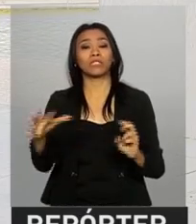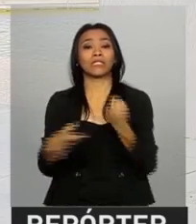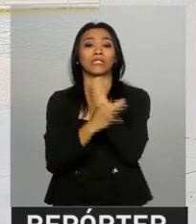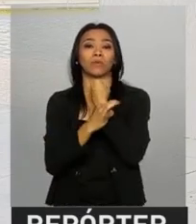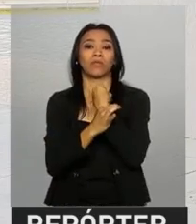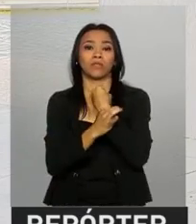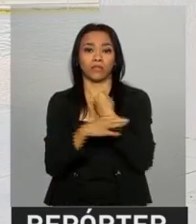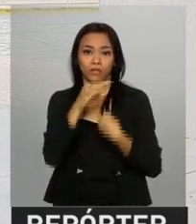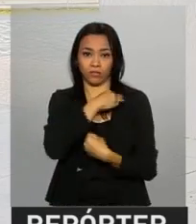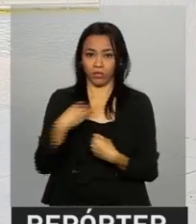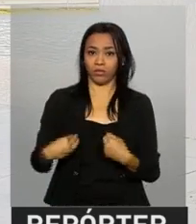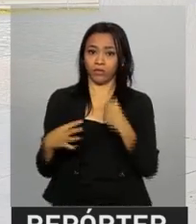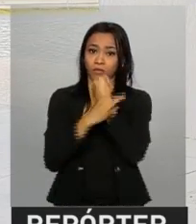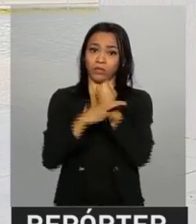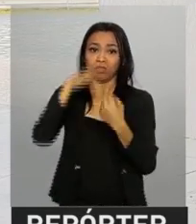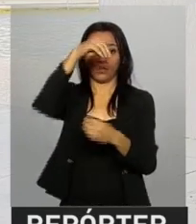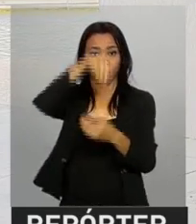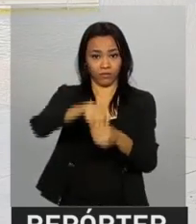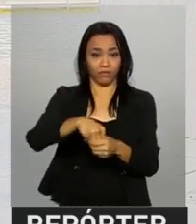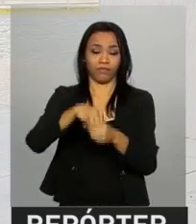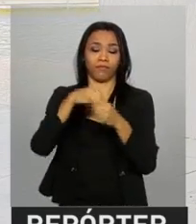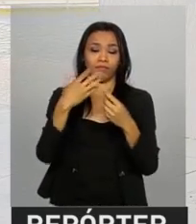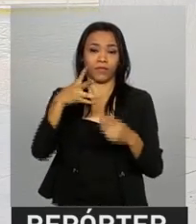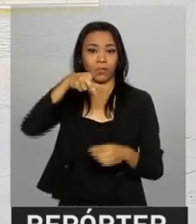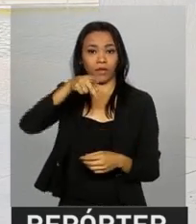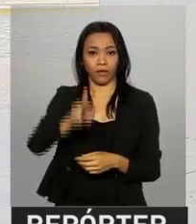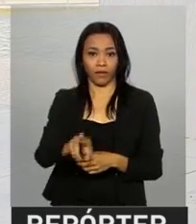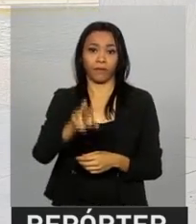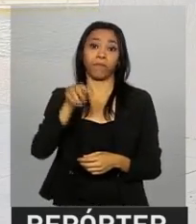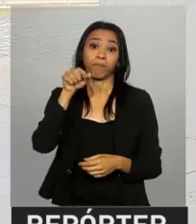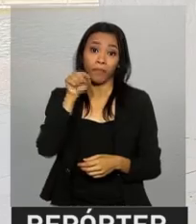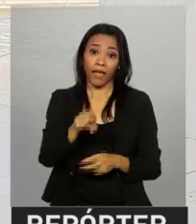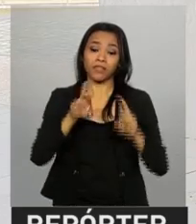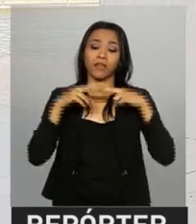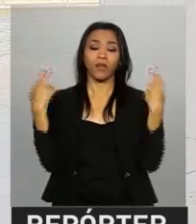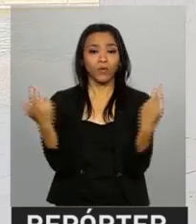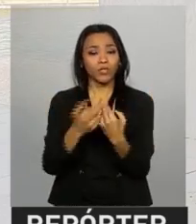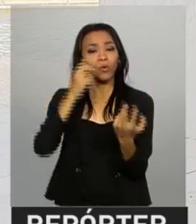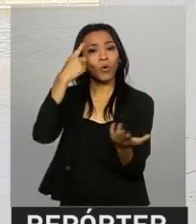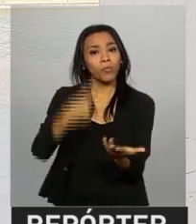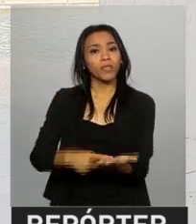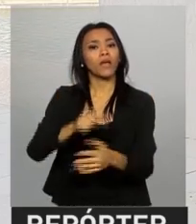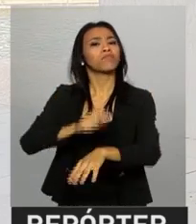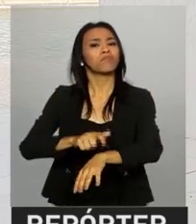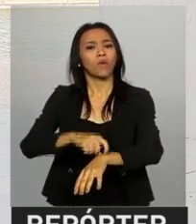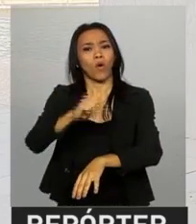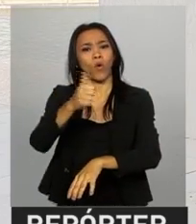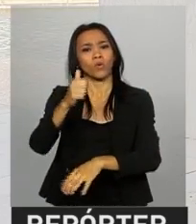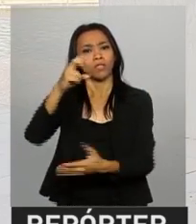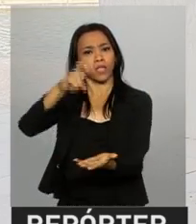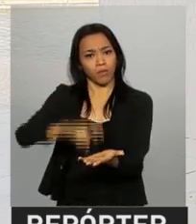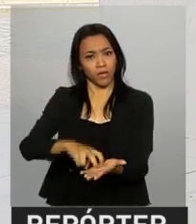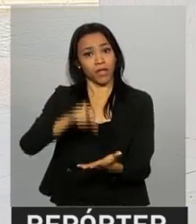da Presidência, o general Sérgio Etchegoyen. Essa reunião, portanto, marcada para as 11 horas da manhã, vai